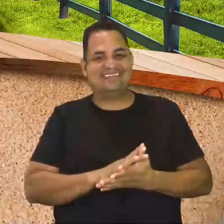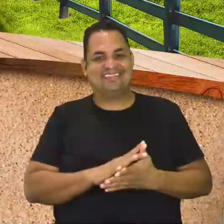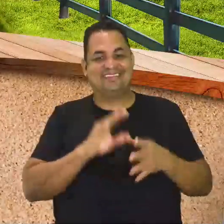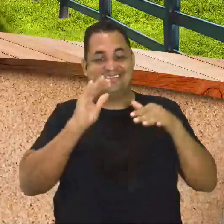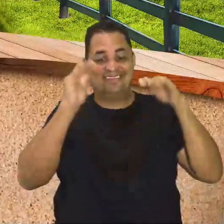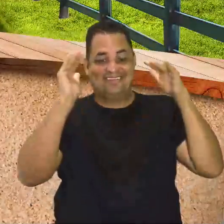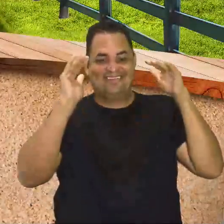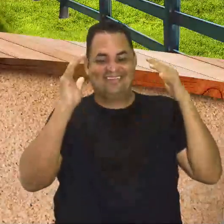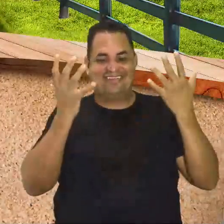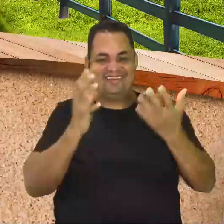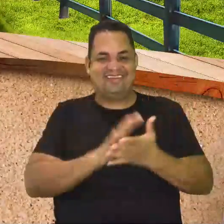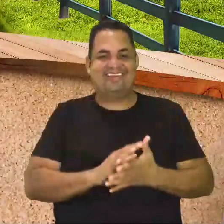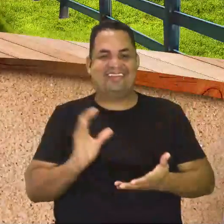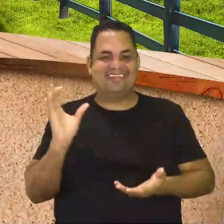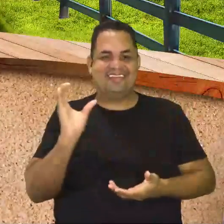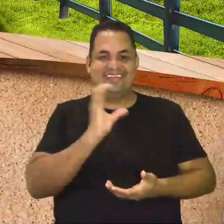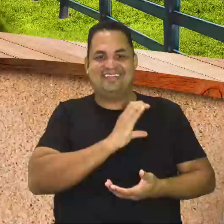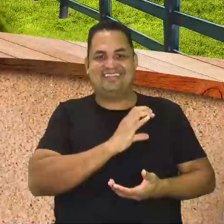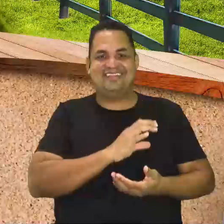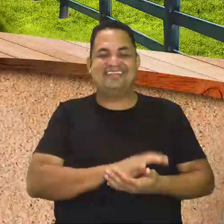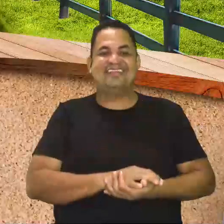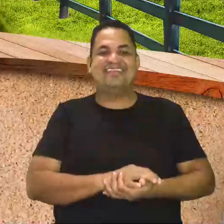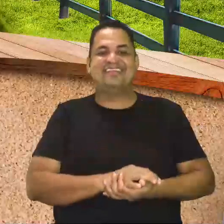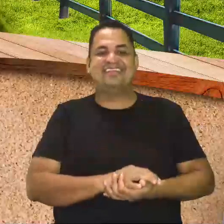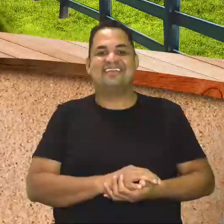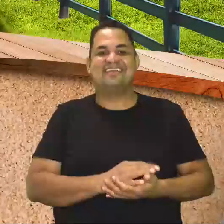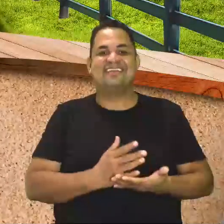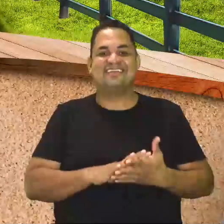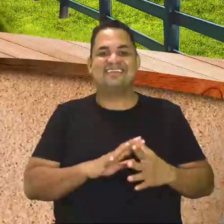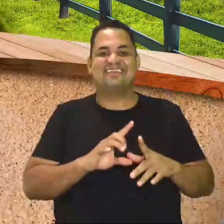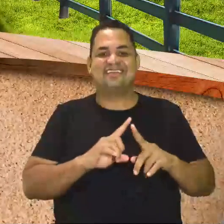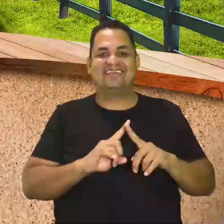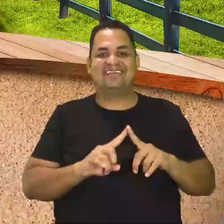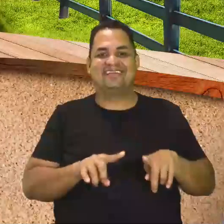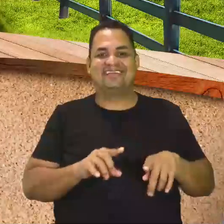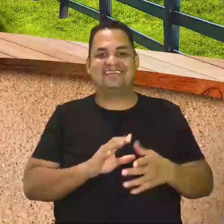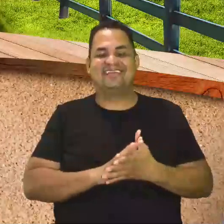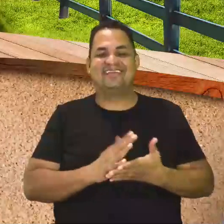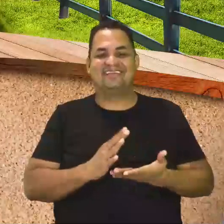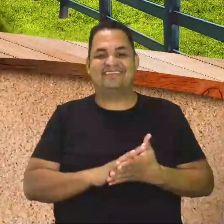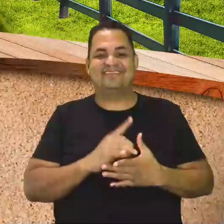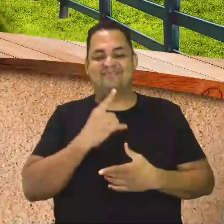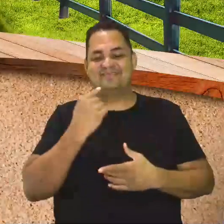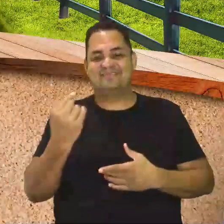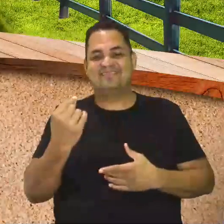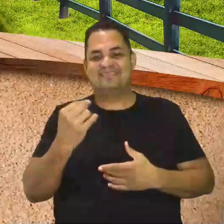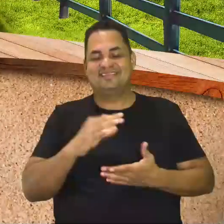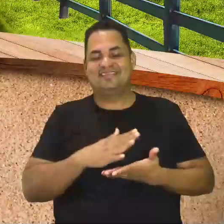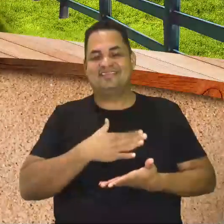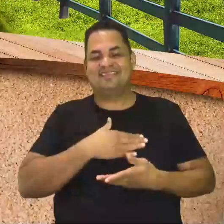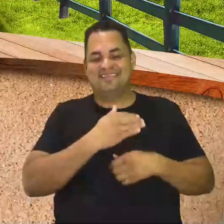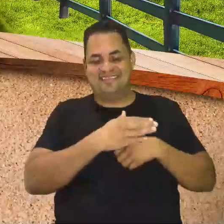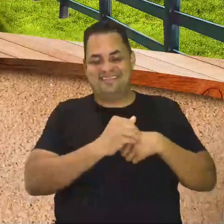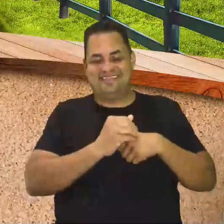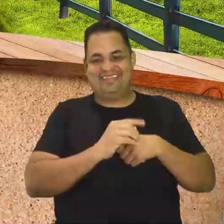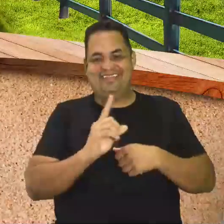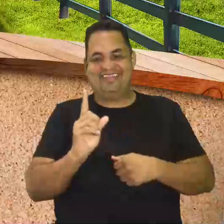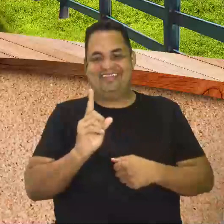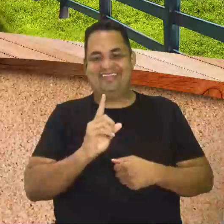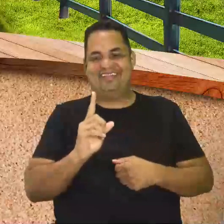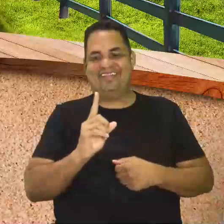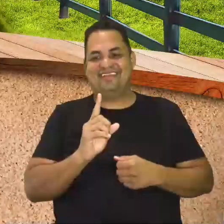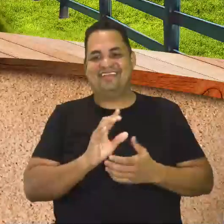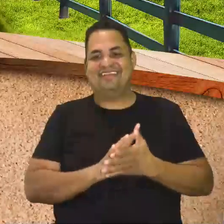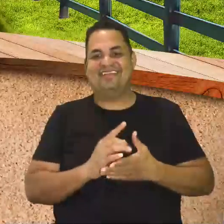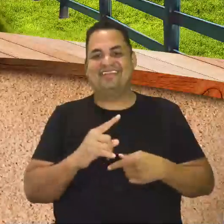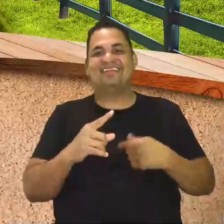mágica! Vupt! Eu podia ter feito isso, mas eu sempre pensei, não some não, meu querido, não some não.